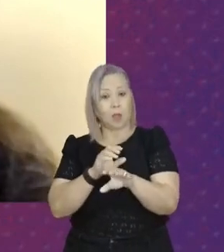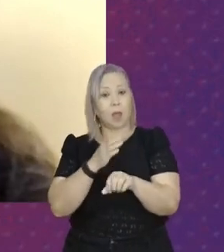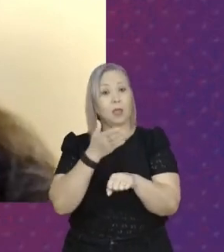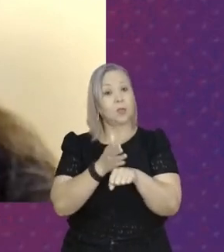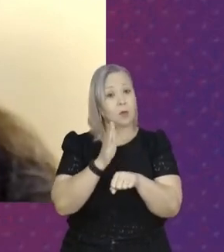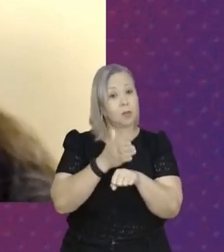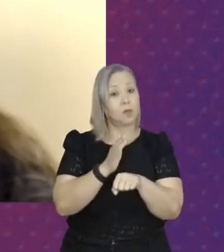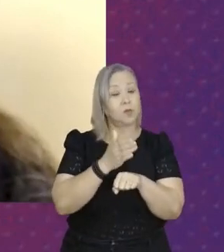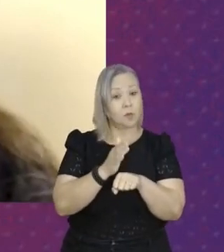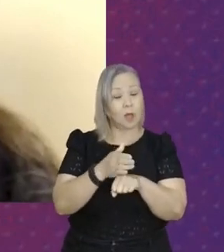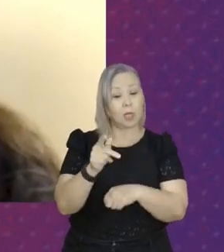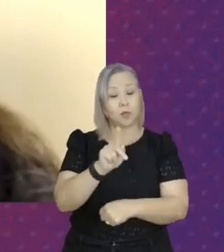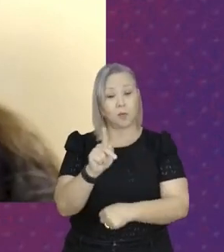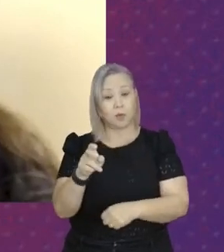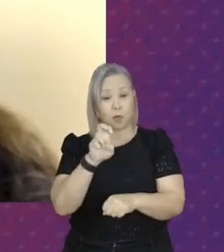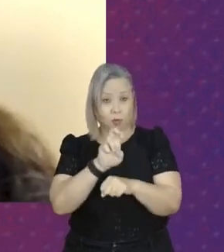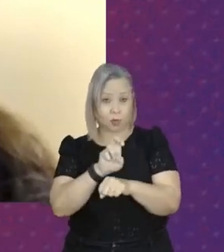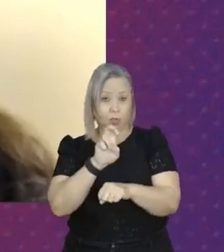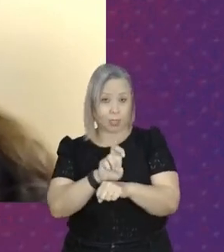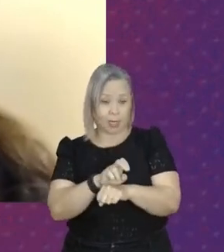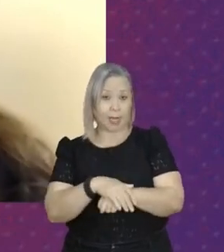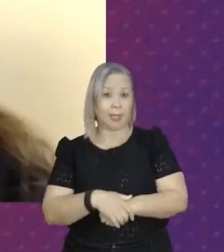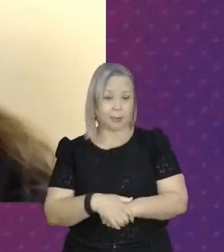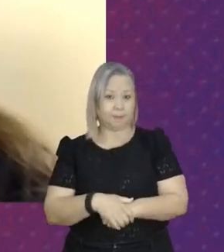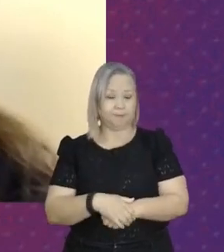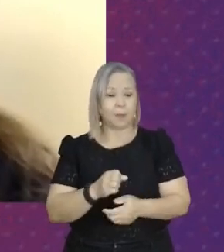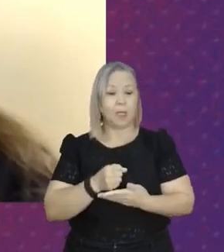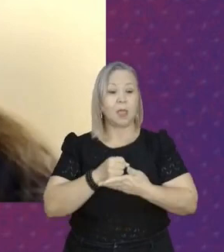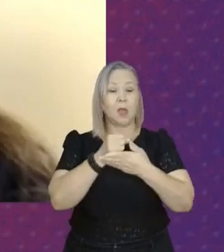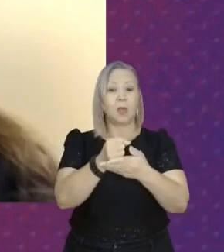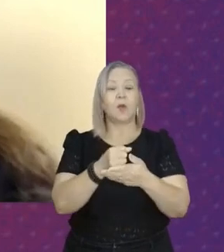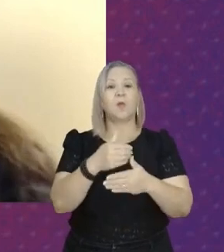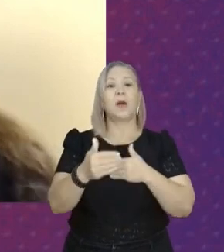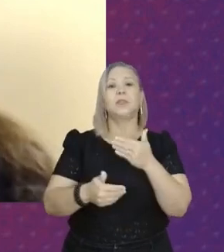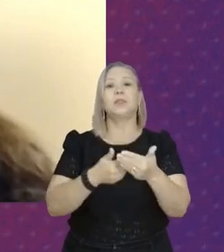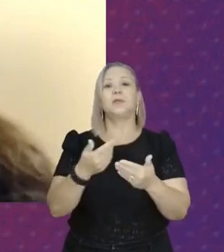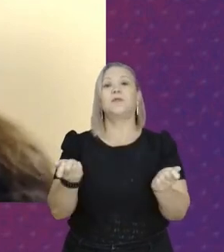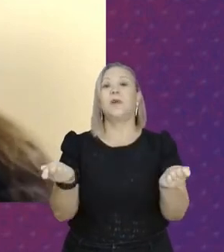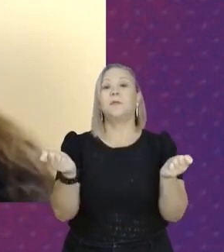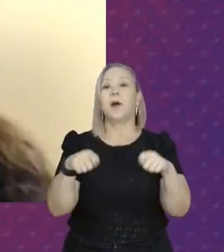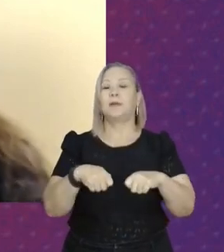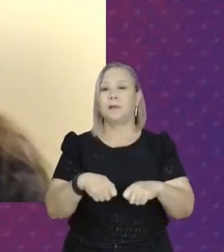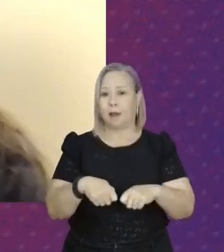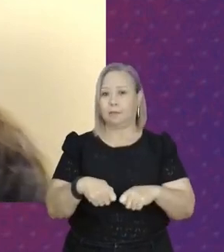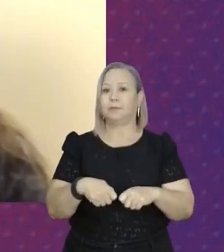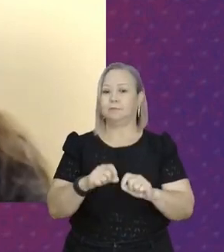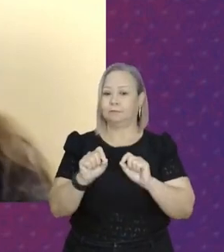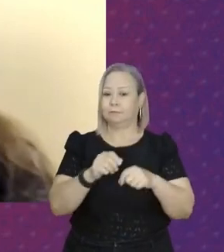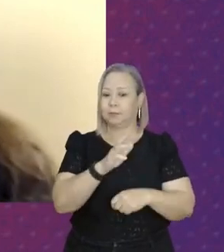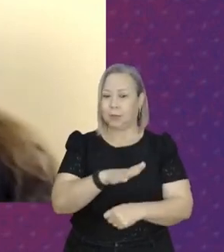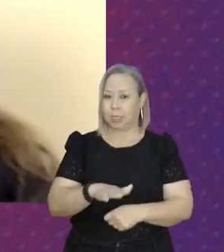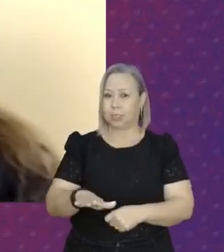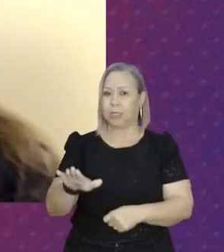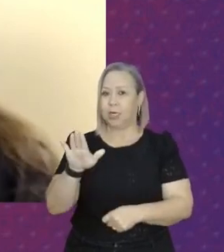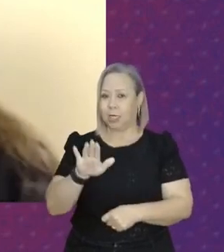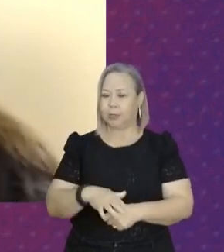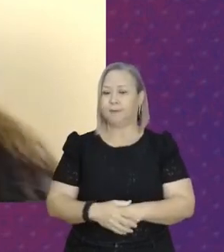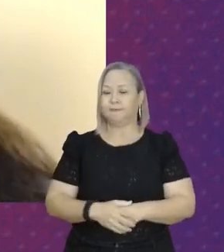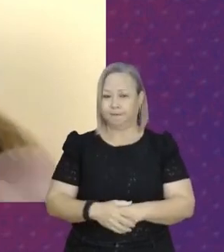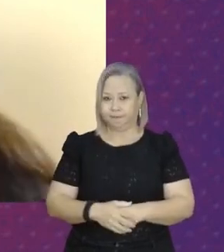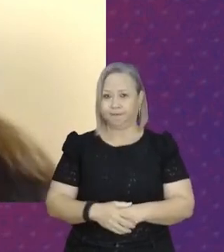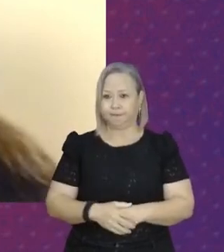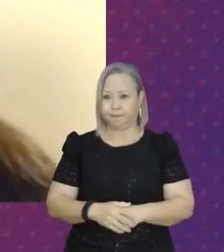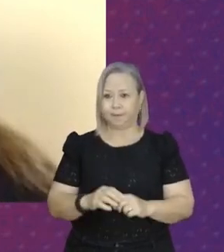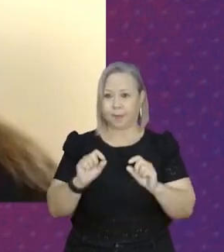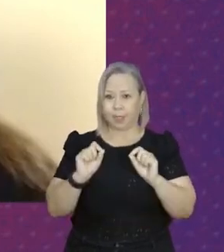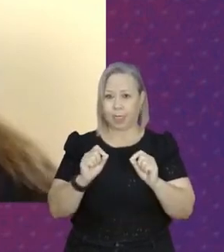das professoras de creche, elas contribuem para desenvolver habilidades e capacidades das crianças,